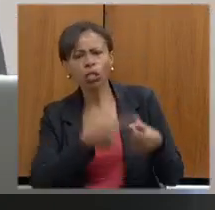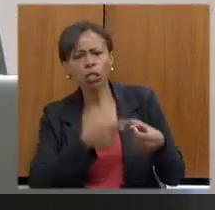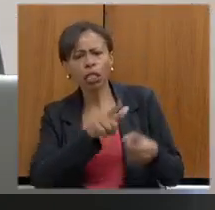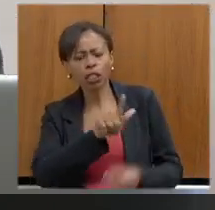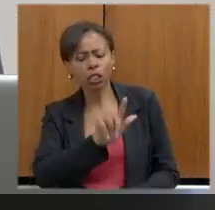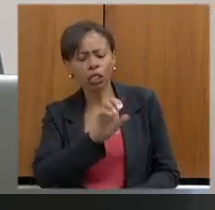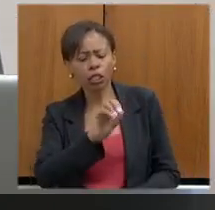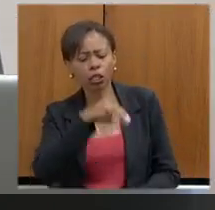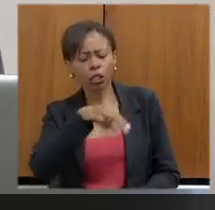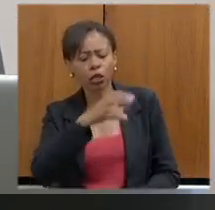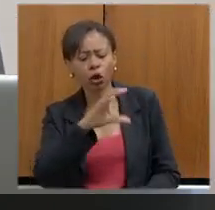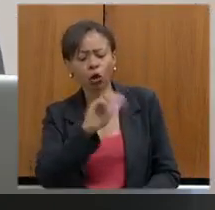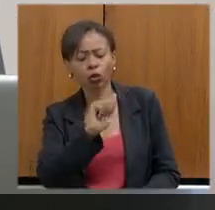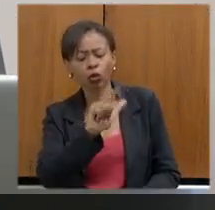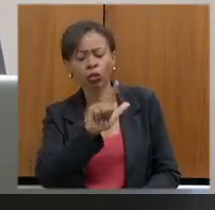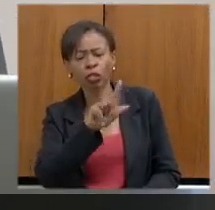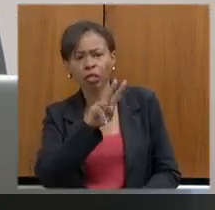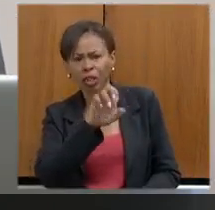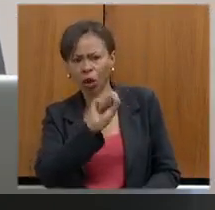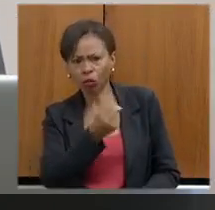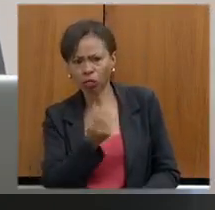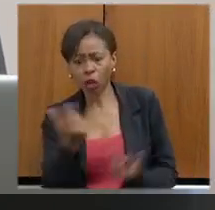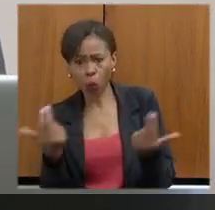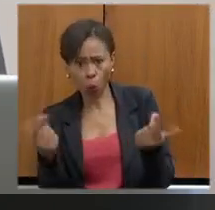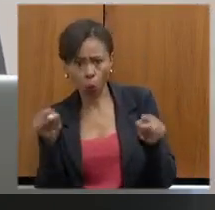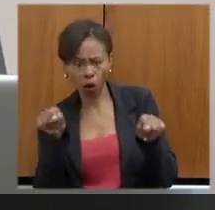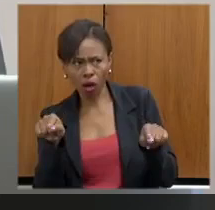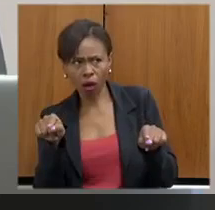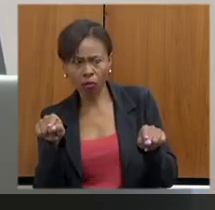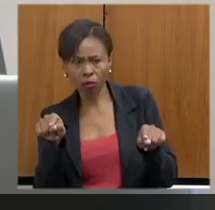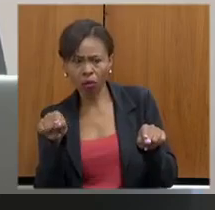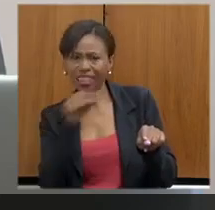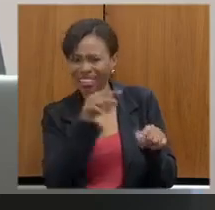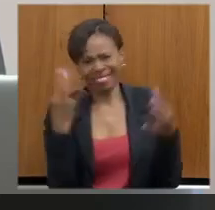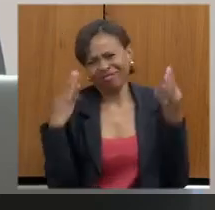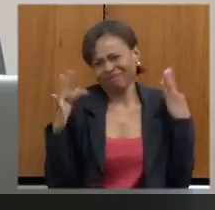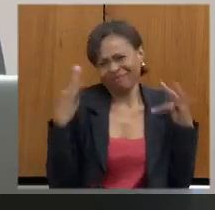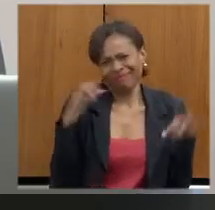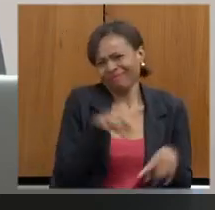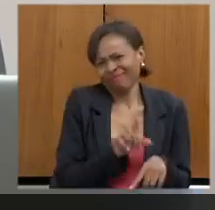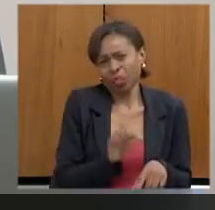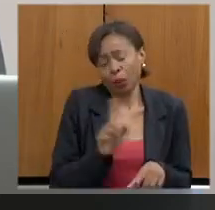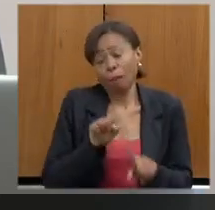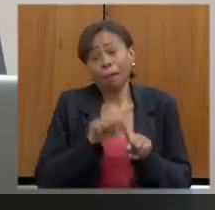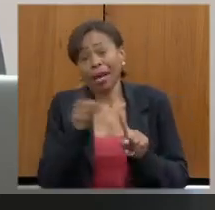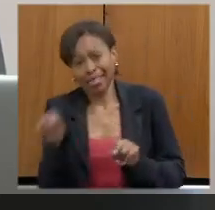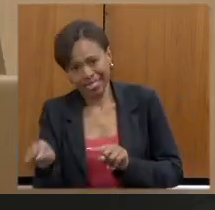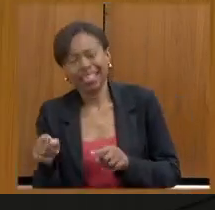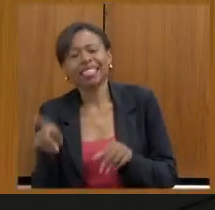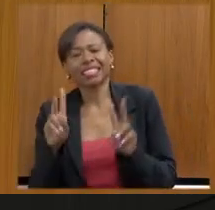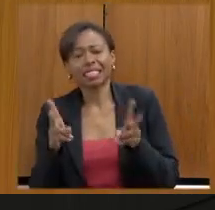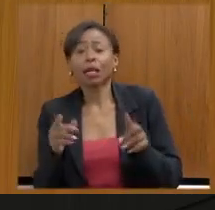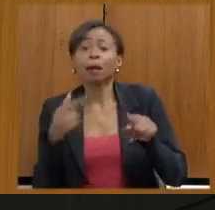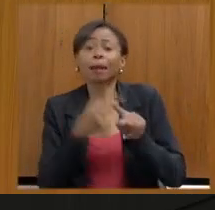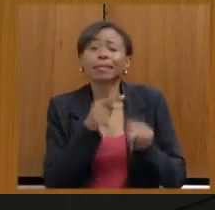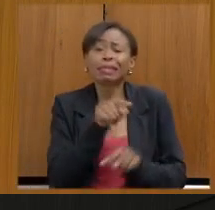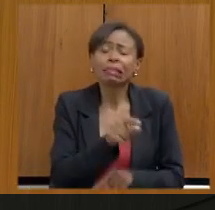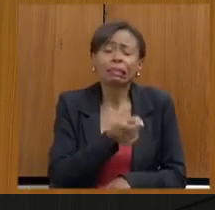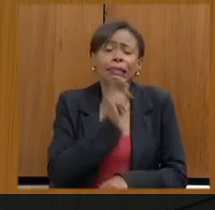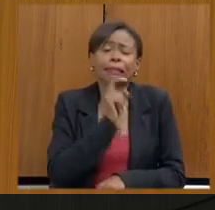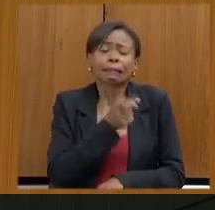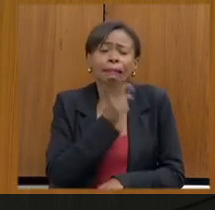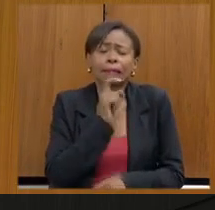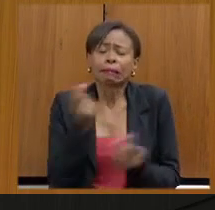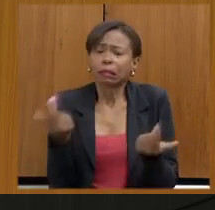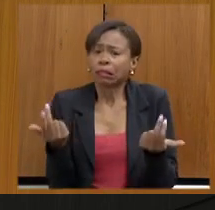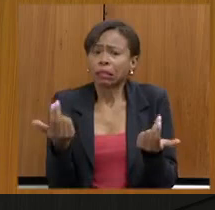que é a mesma proposta de Monte Verde só não tem a fama só não tem um glamour de Monte Verde mesmo clima mesma situação